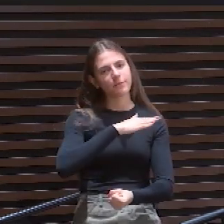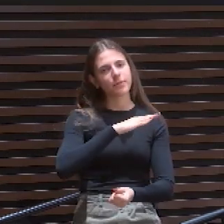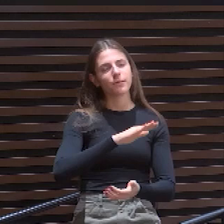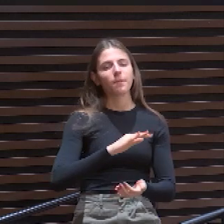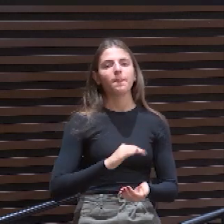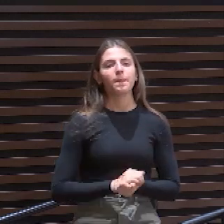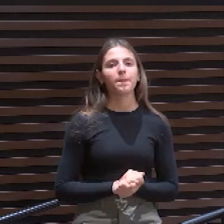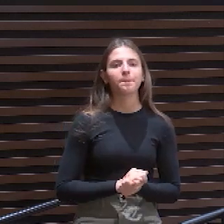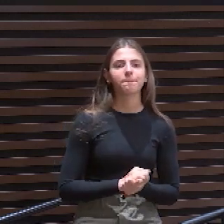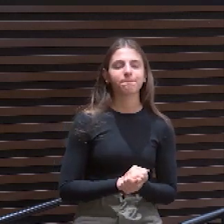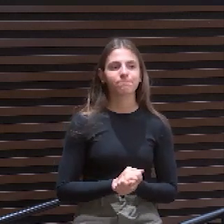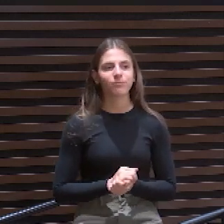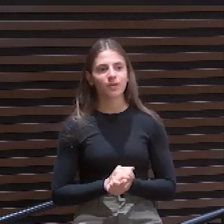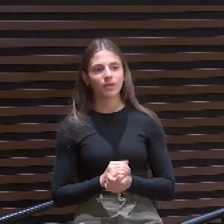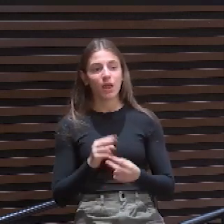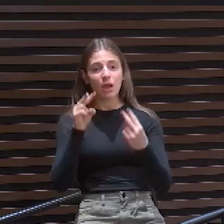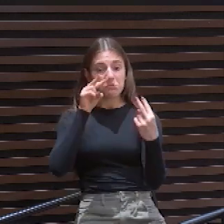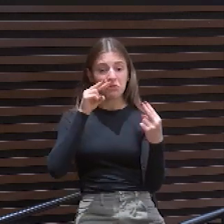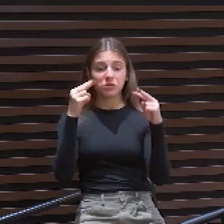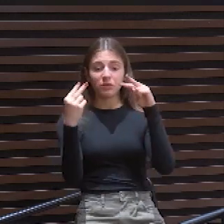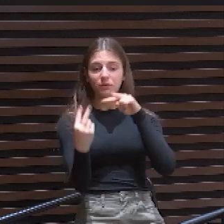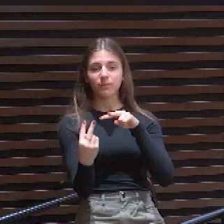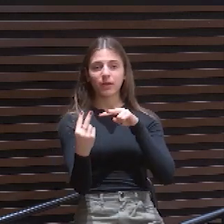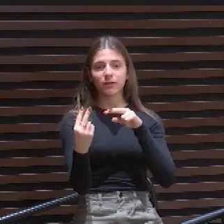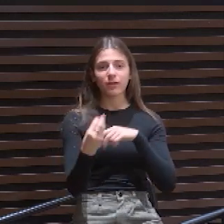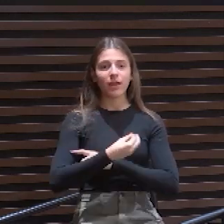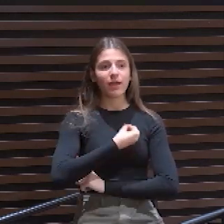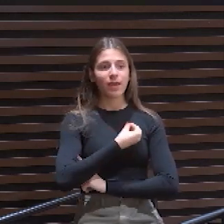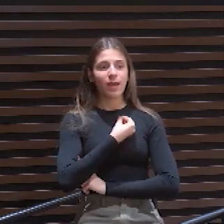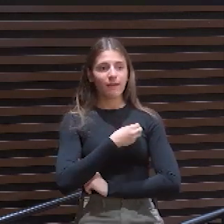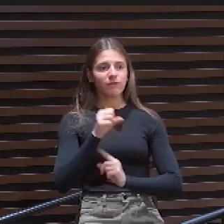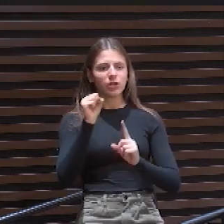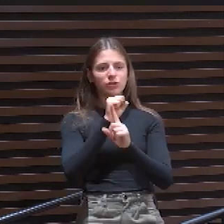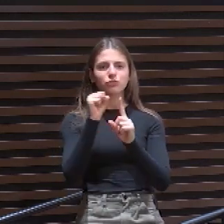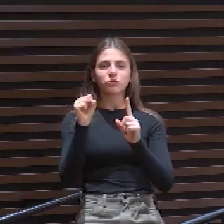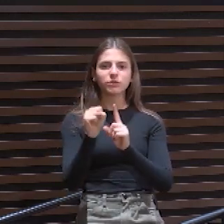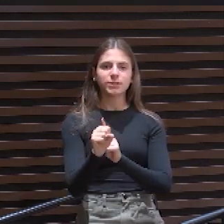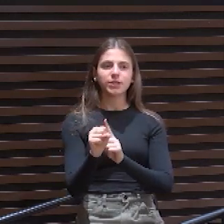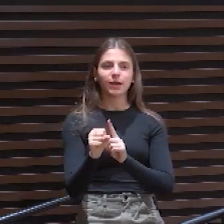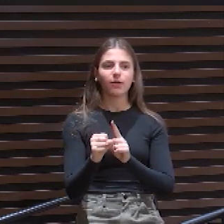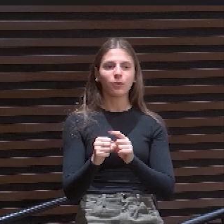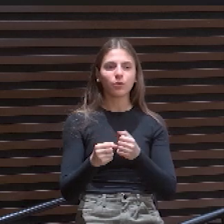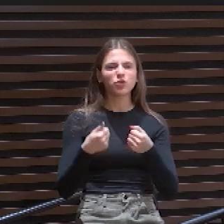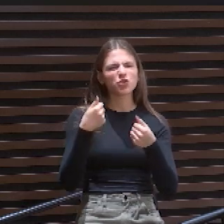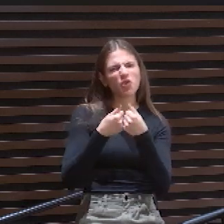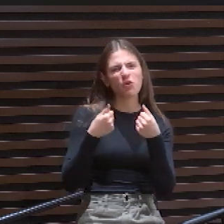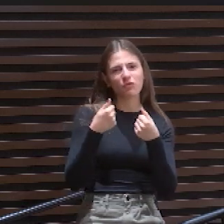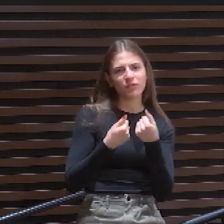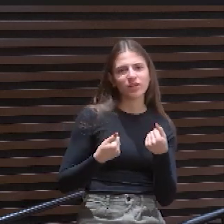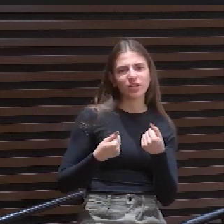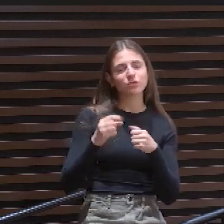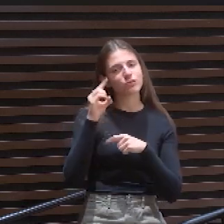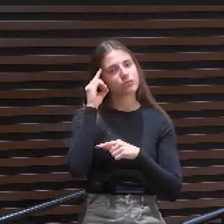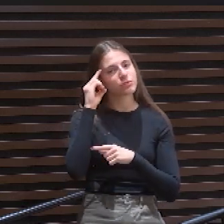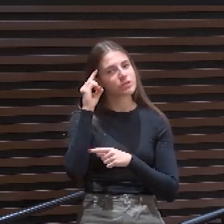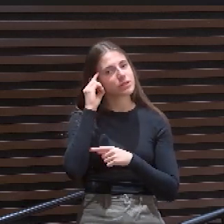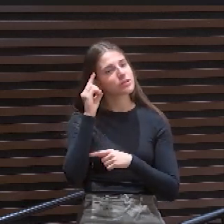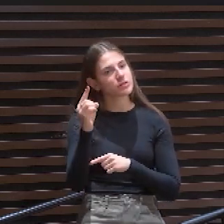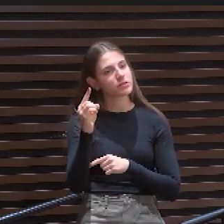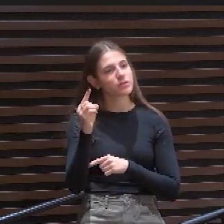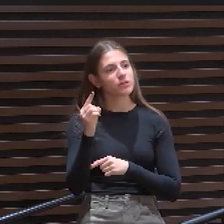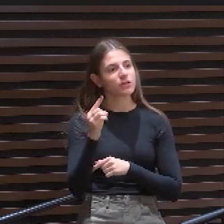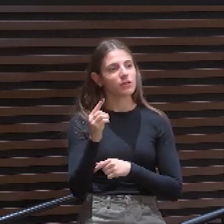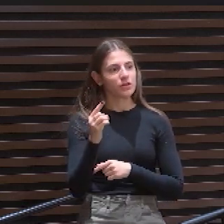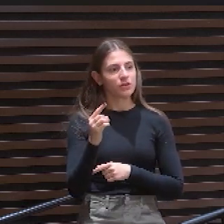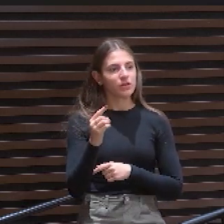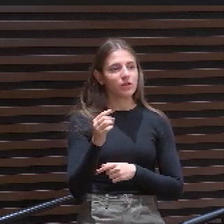um outro aspecto do julgamento é a vida social, os conflitos que existem diante do dia a dia e que um